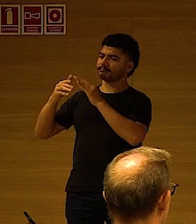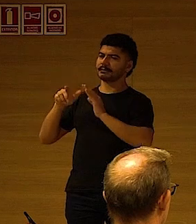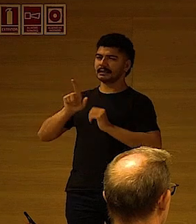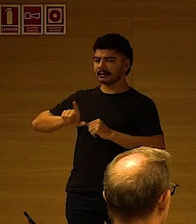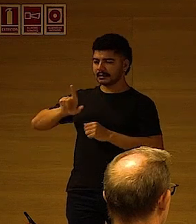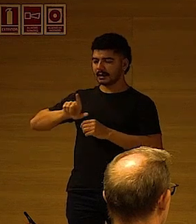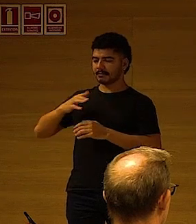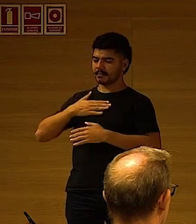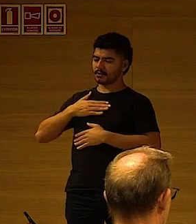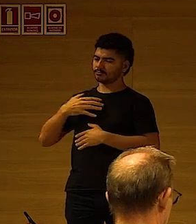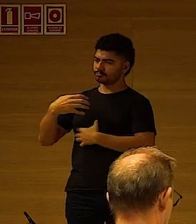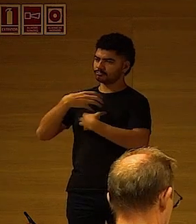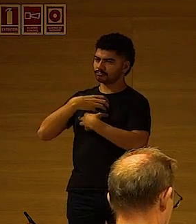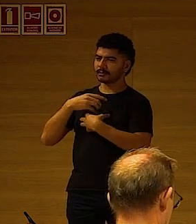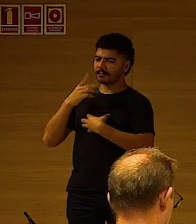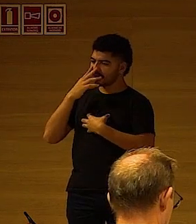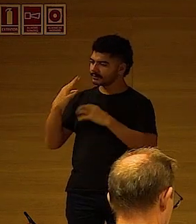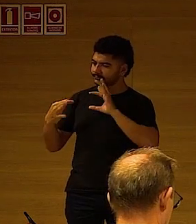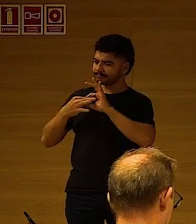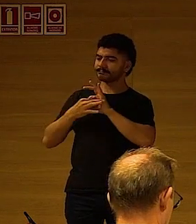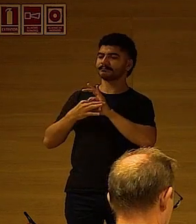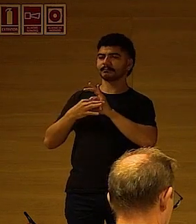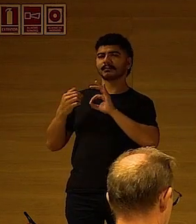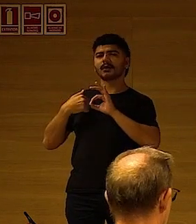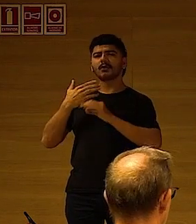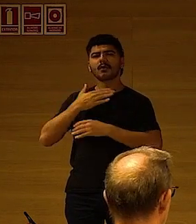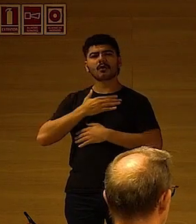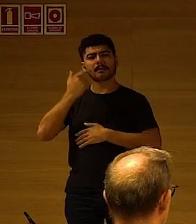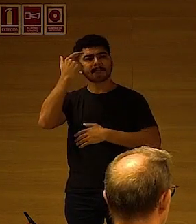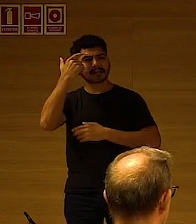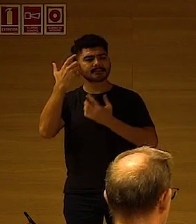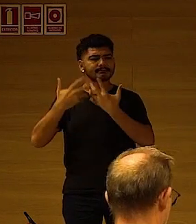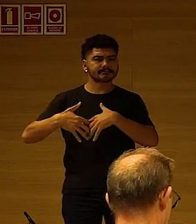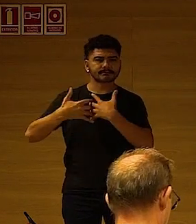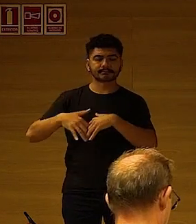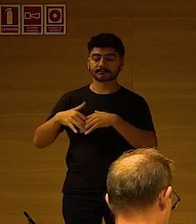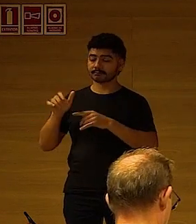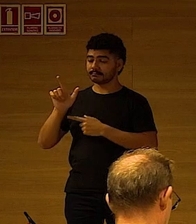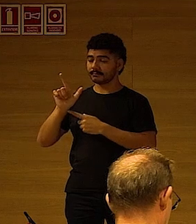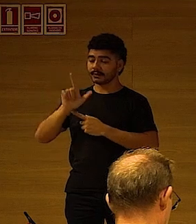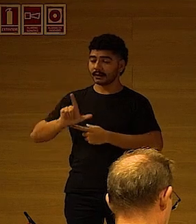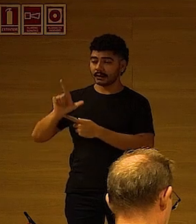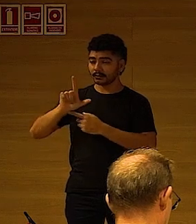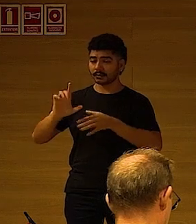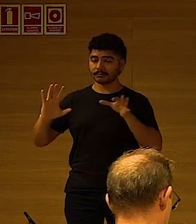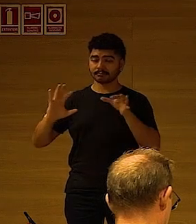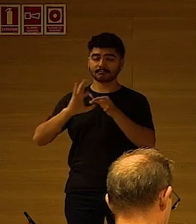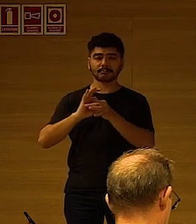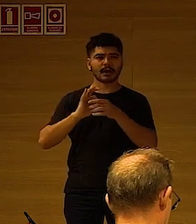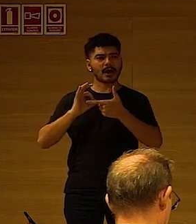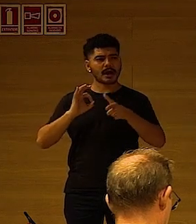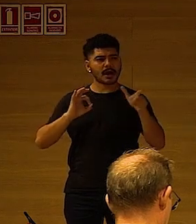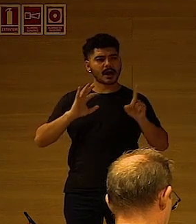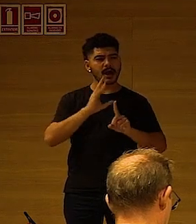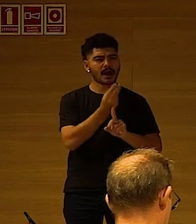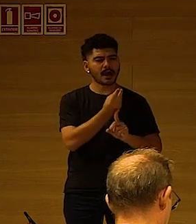está entrelaçada de alguma forma. Gosto de pensar que a literatura ela pode estar conectada com outras artes, com